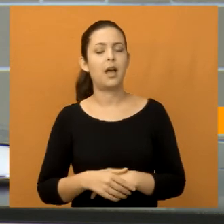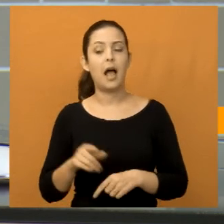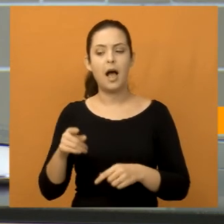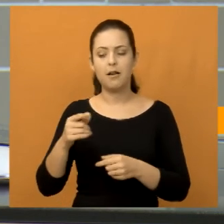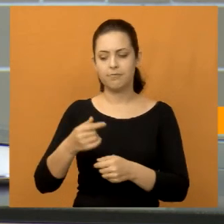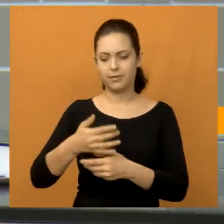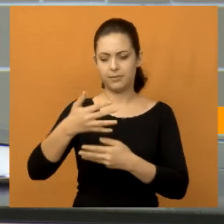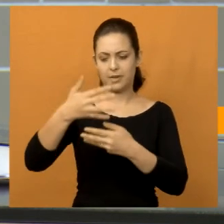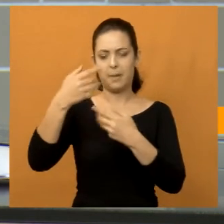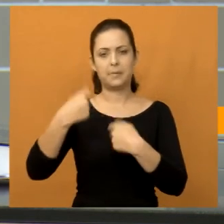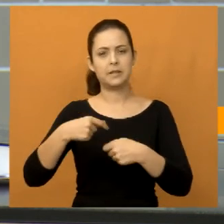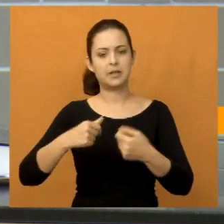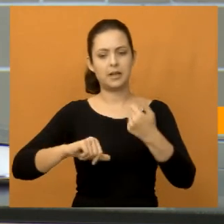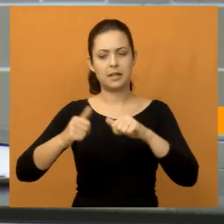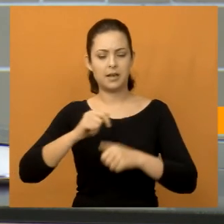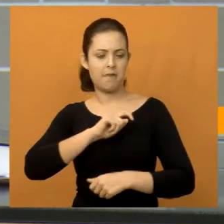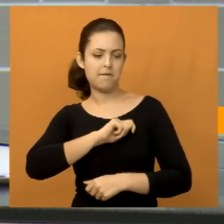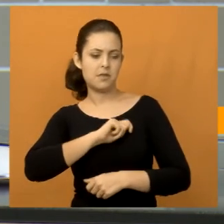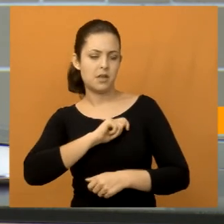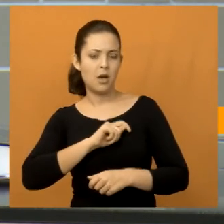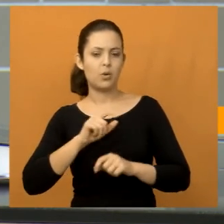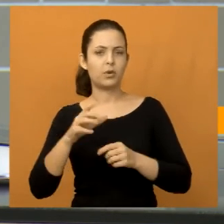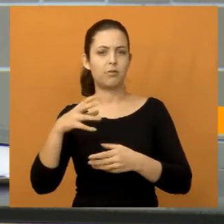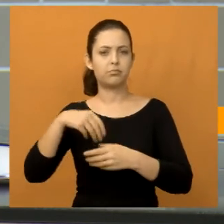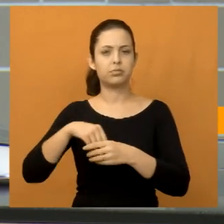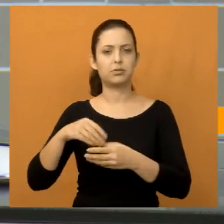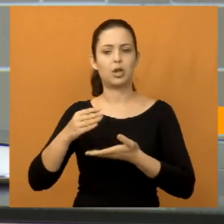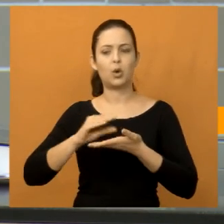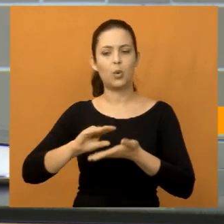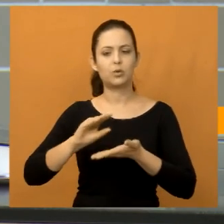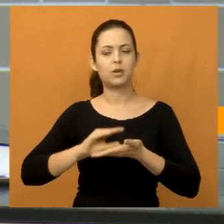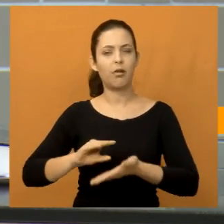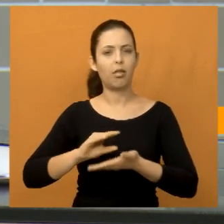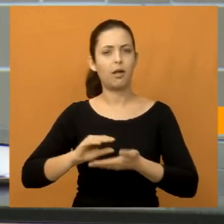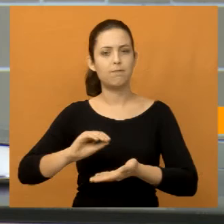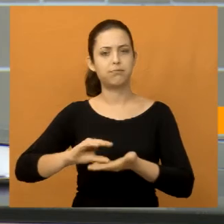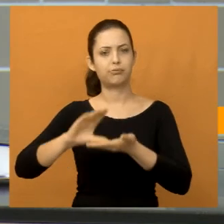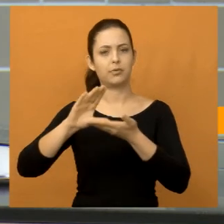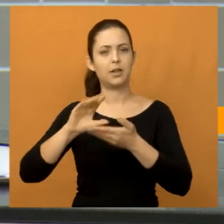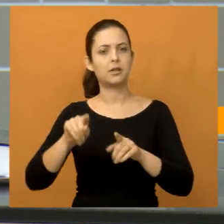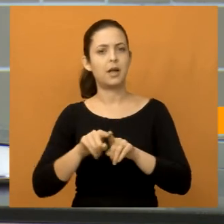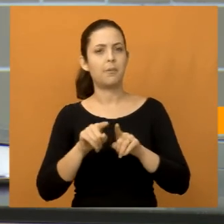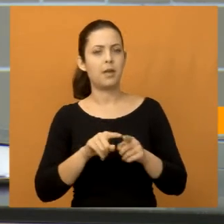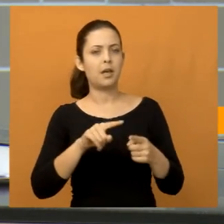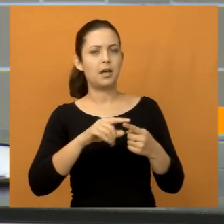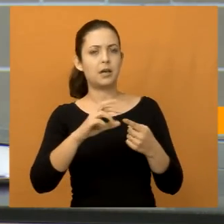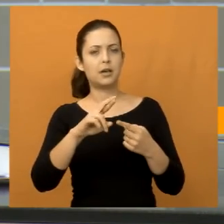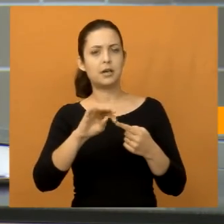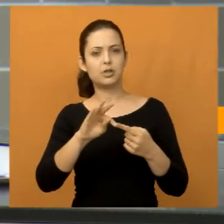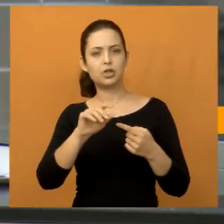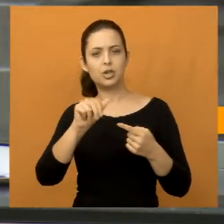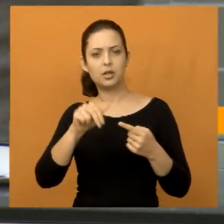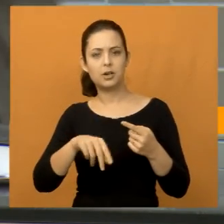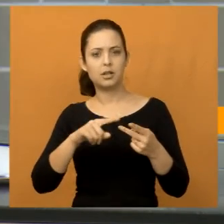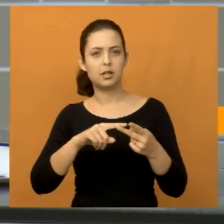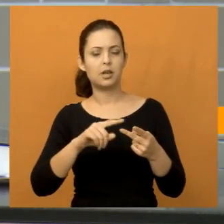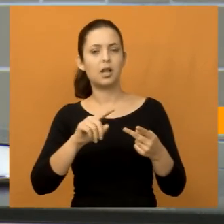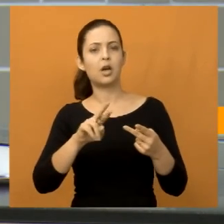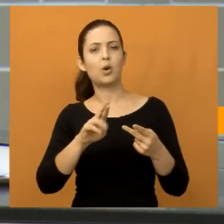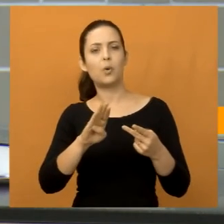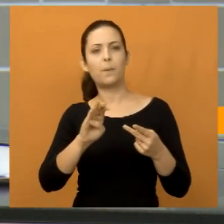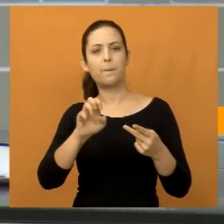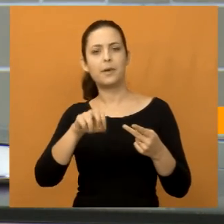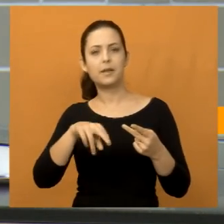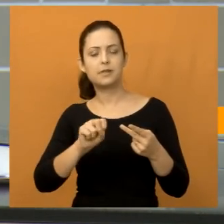do sigilo bancário e fiscal de Christian Peterson Antuni Lemos, José Rubens de Souza,